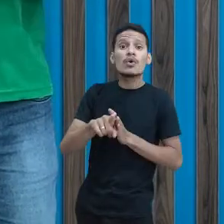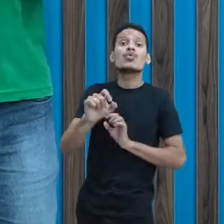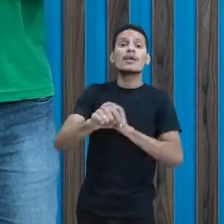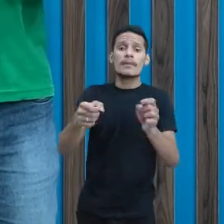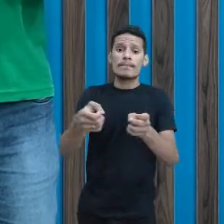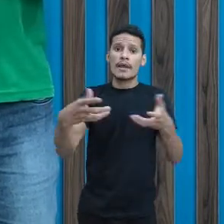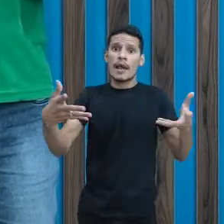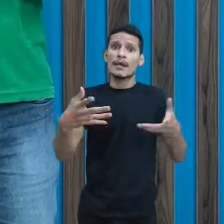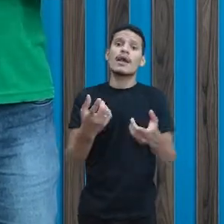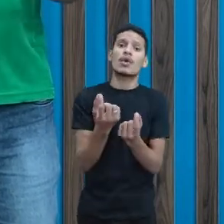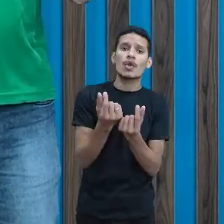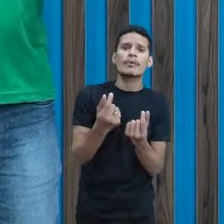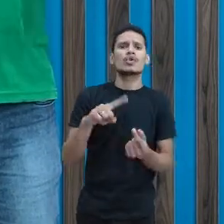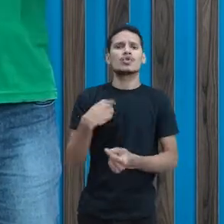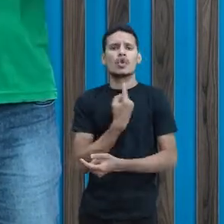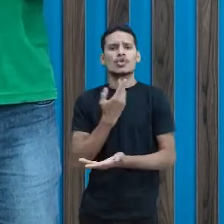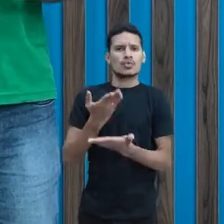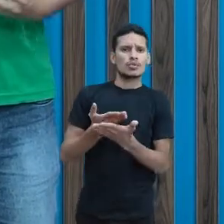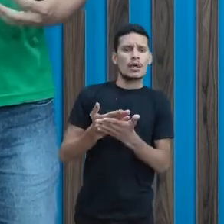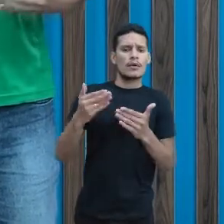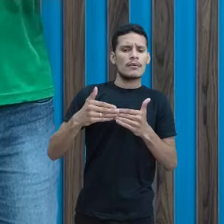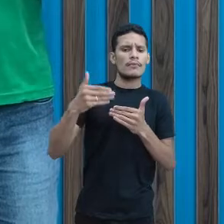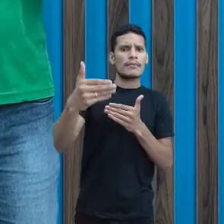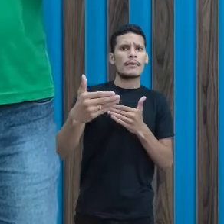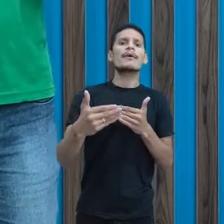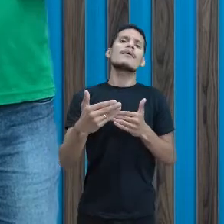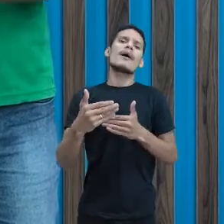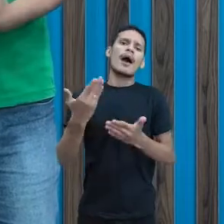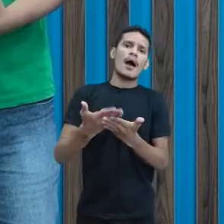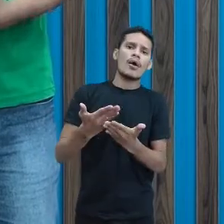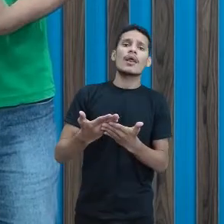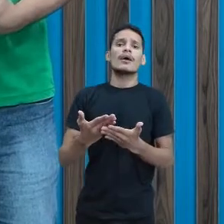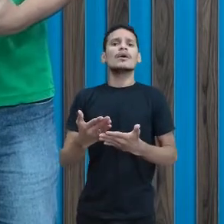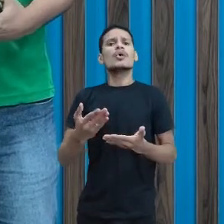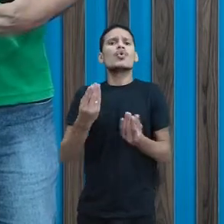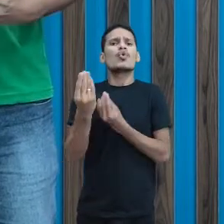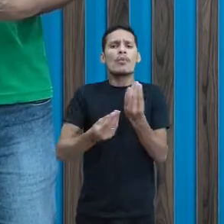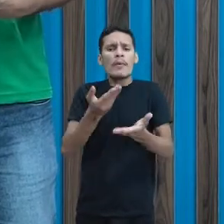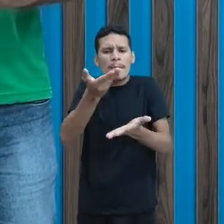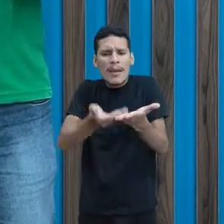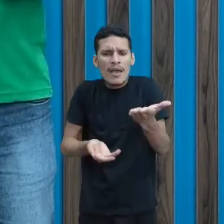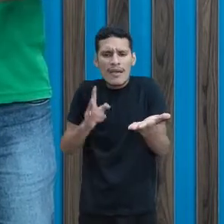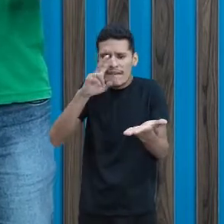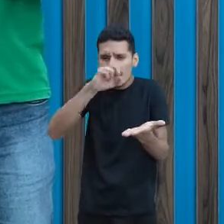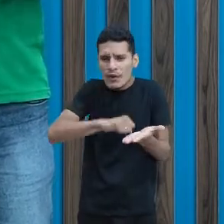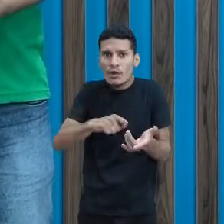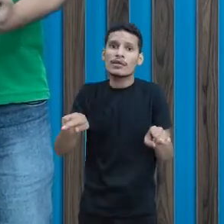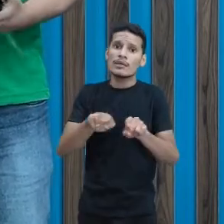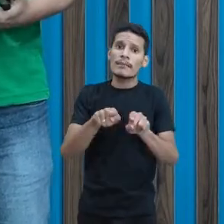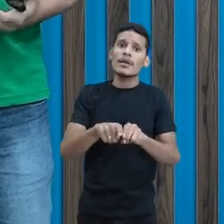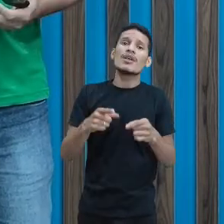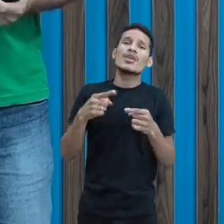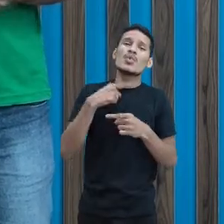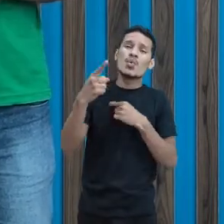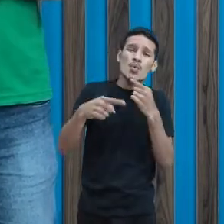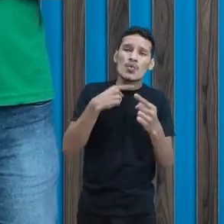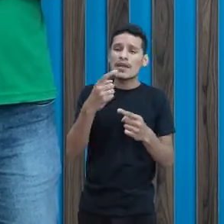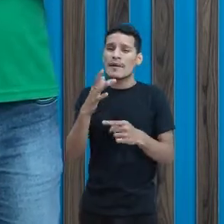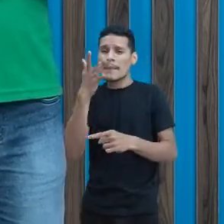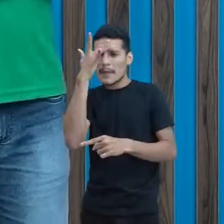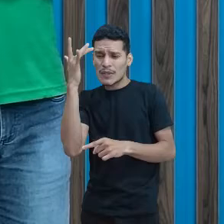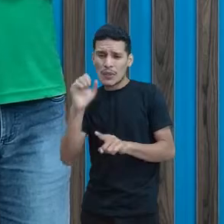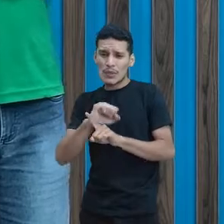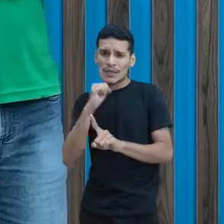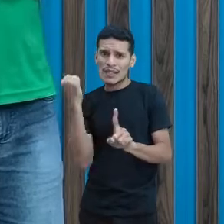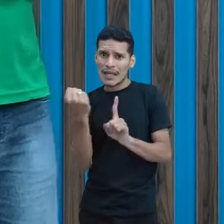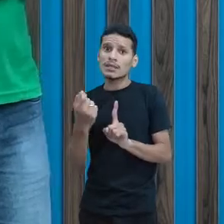e vamos ver na próxima aula como é que esse regime vai, né, acabando perdendo força e sendo mais questionado pela sociedade.